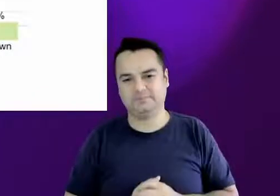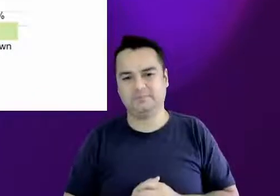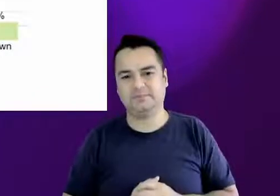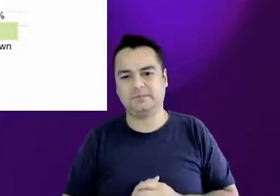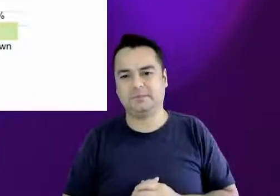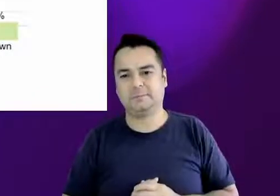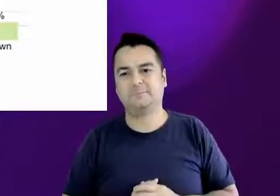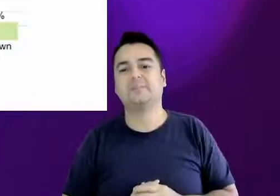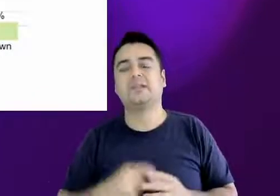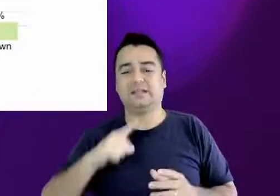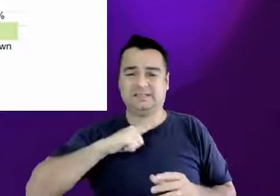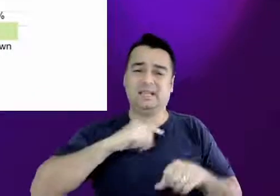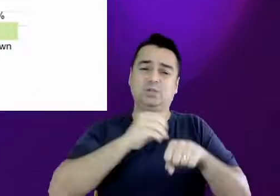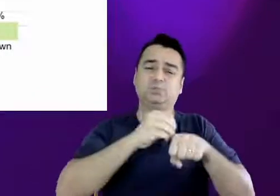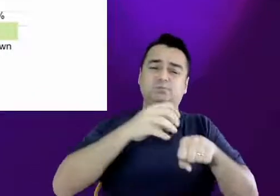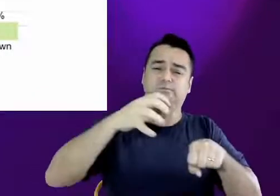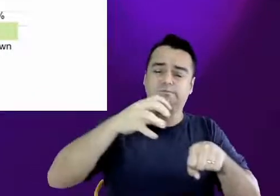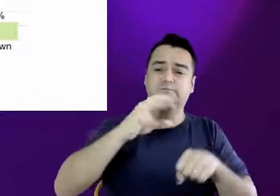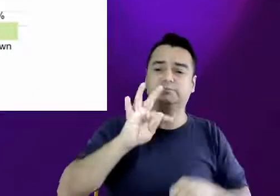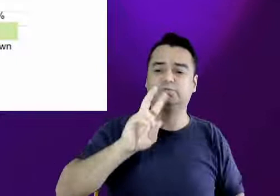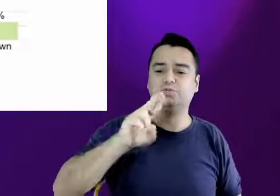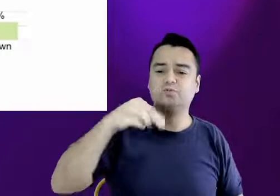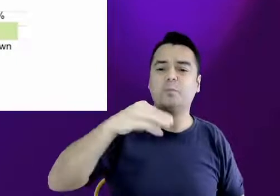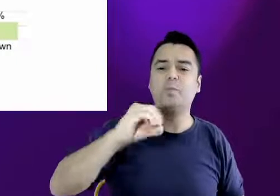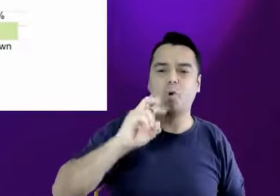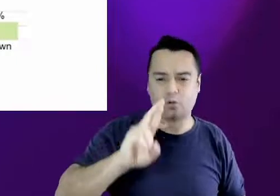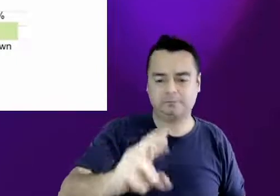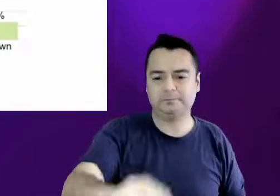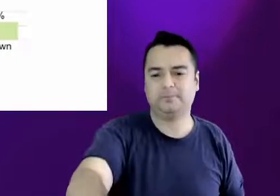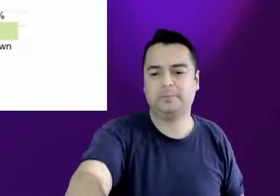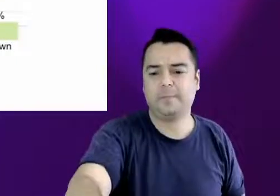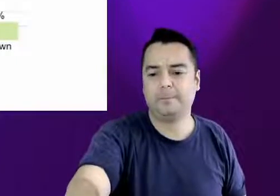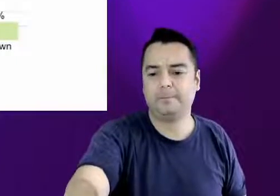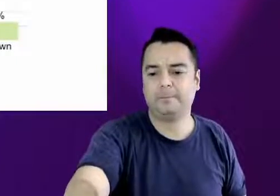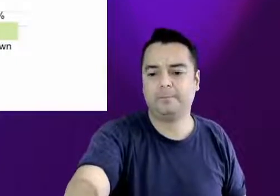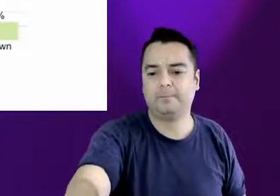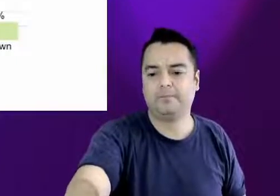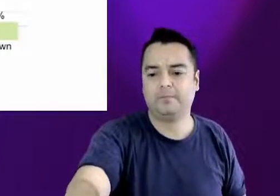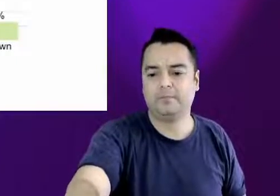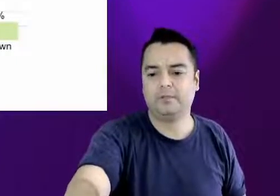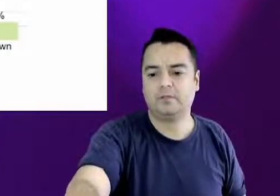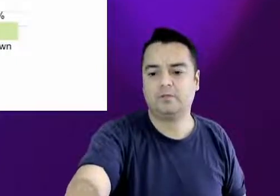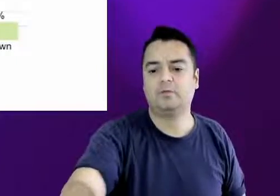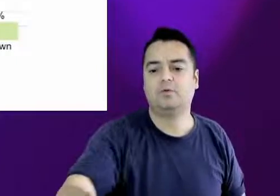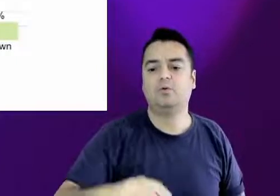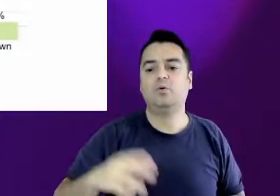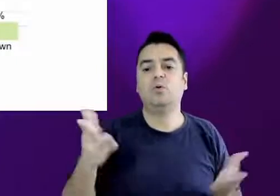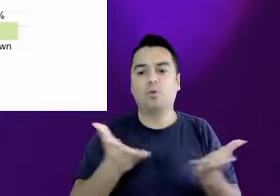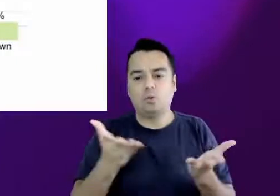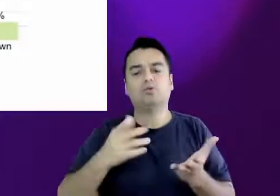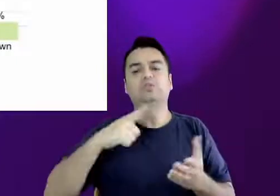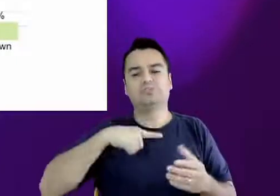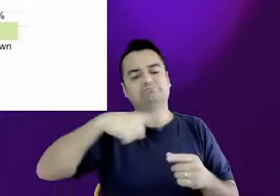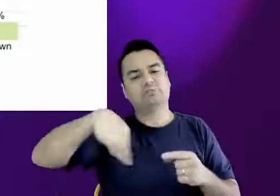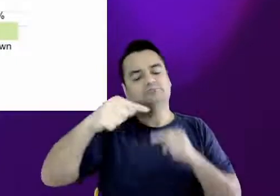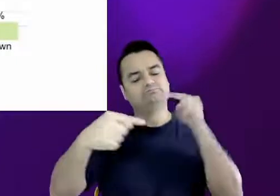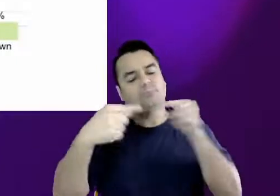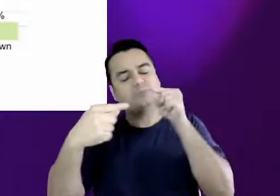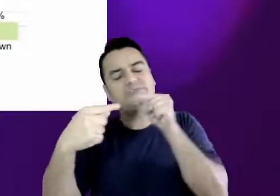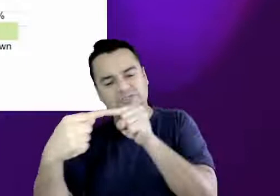de tumores de junção esofagogástrica, que hoje são a nossa, o nosso objetivo aqui, né?